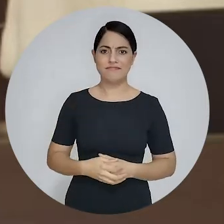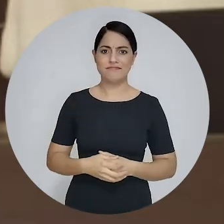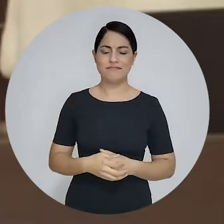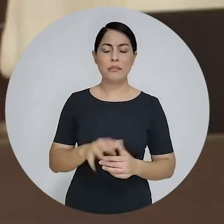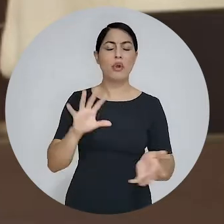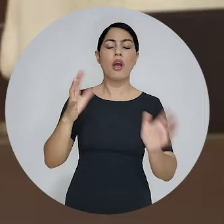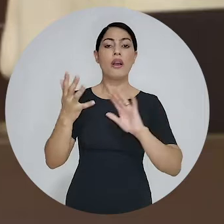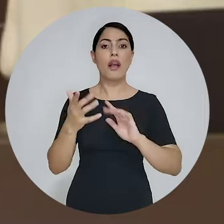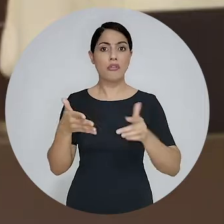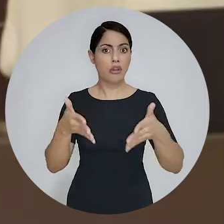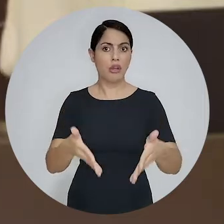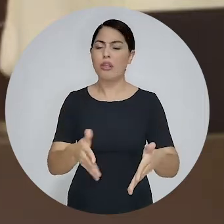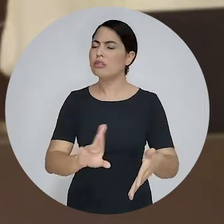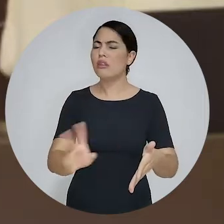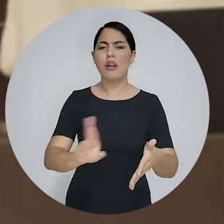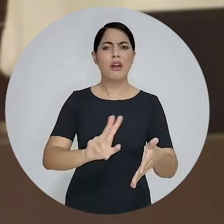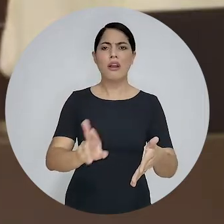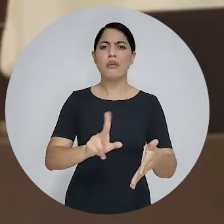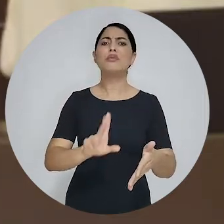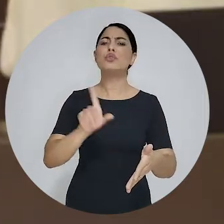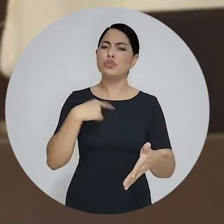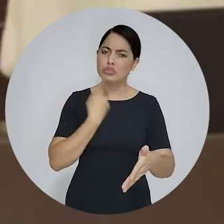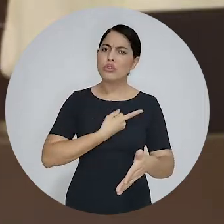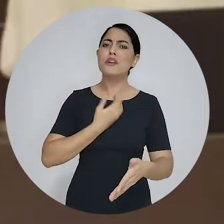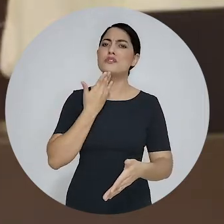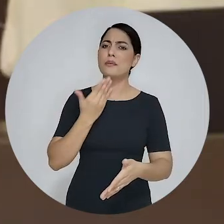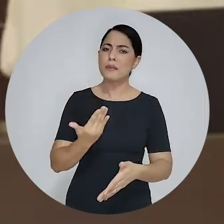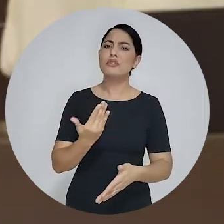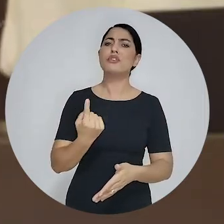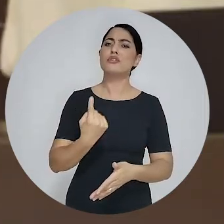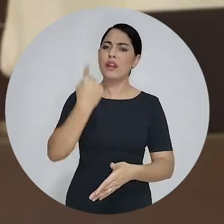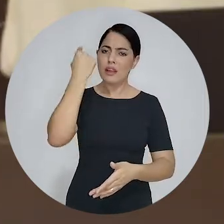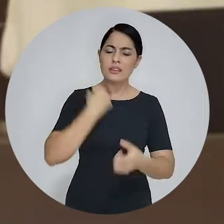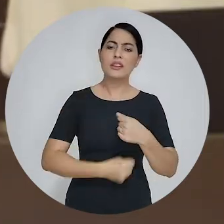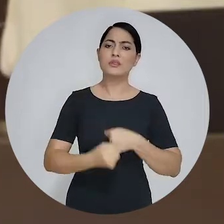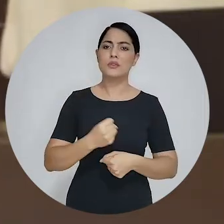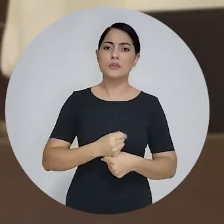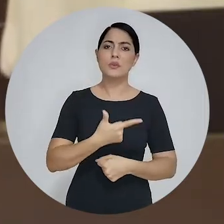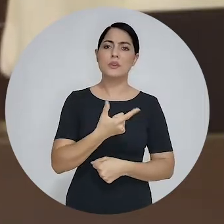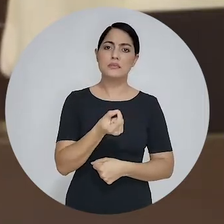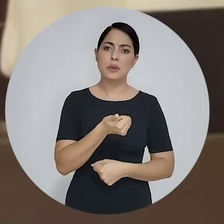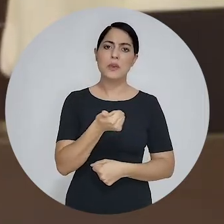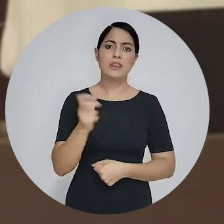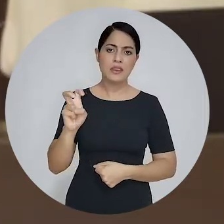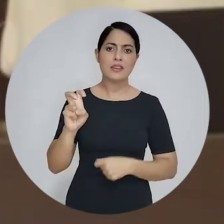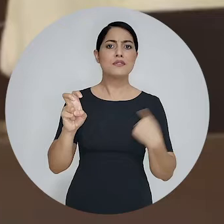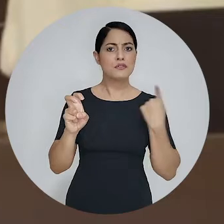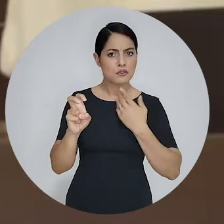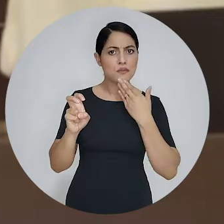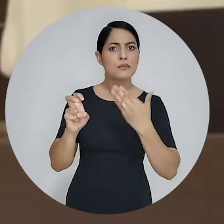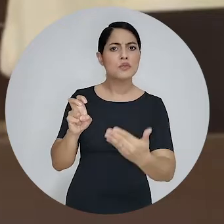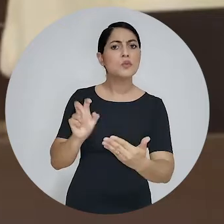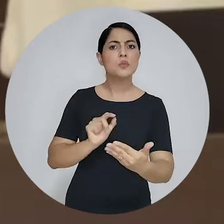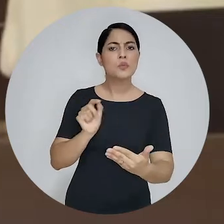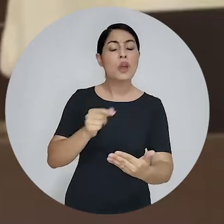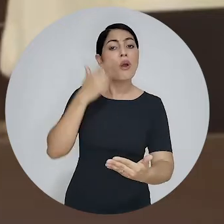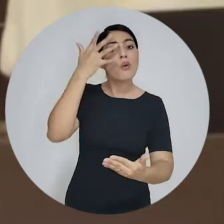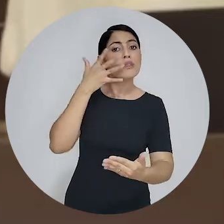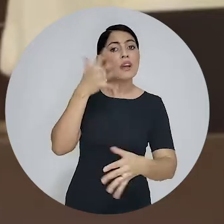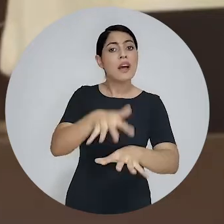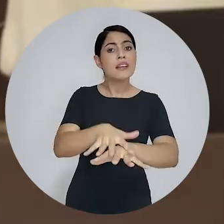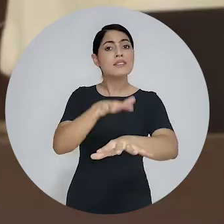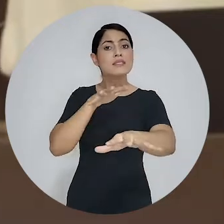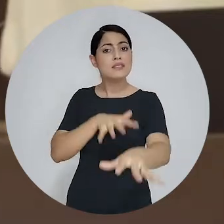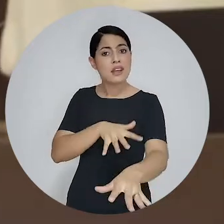de longa data, e não por acaso ela foi introduzida no novo Código do Processo Civil em 2015, né?